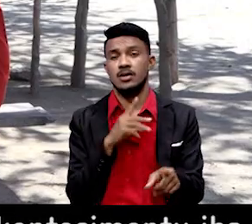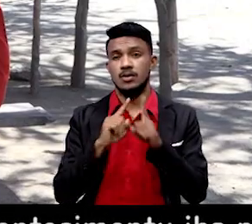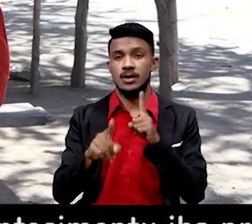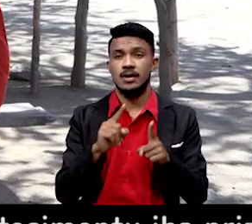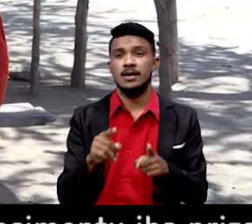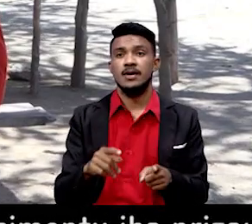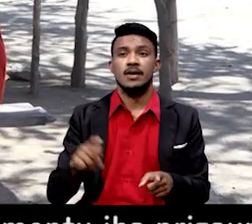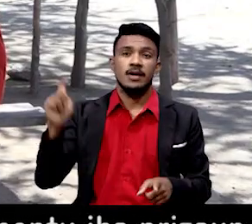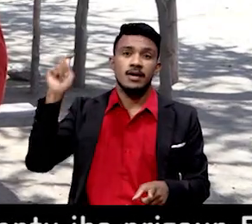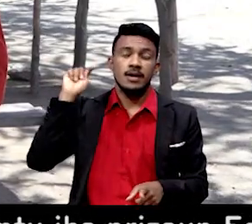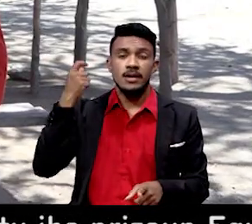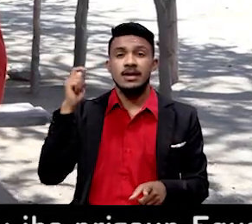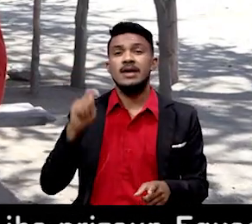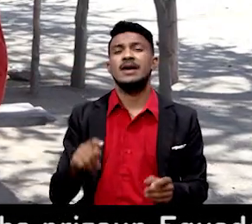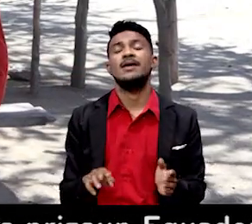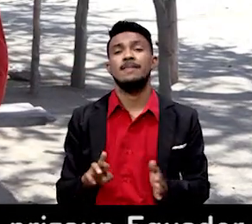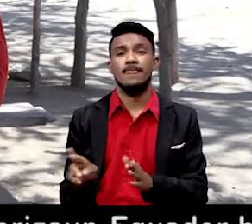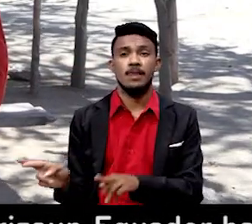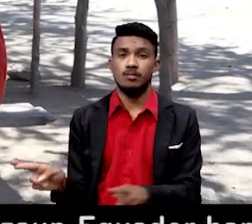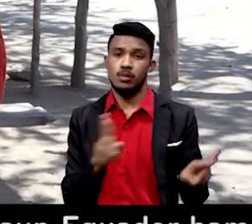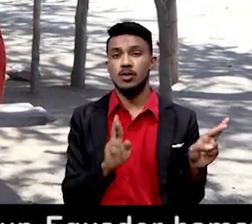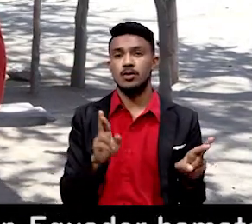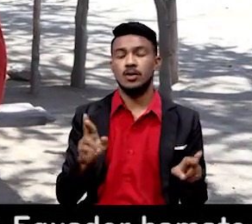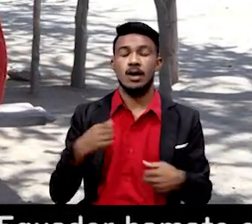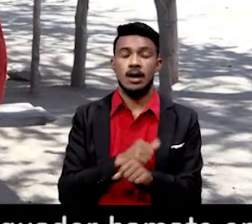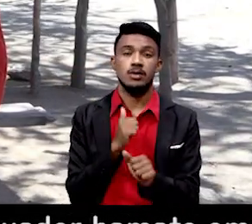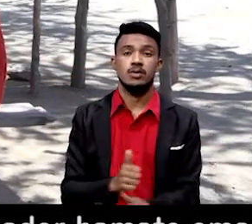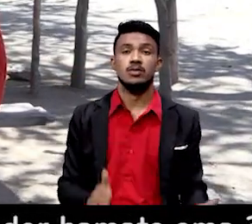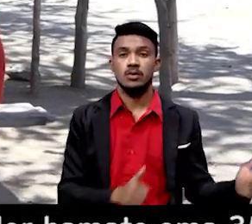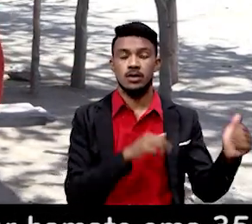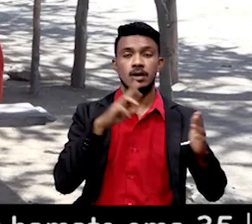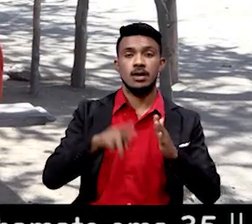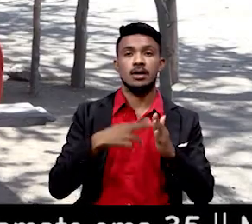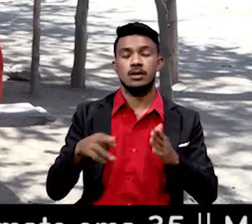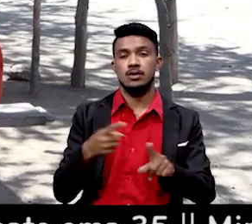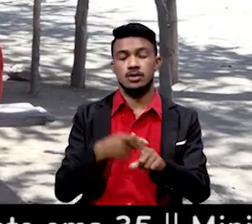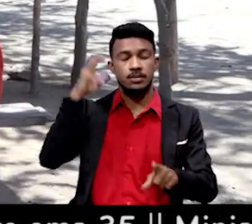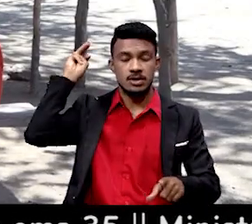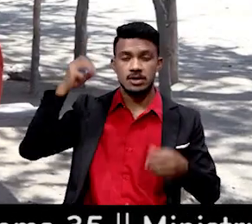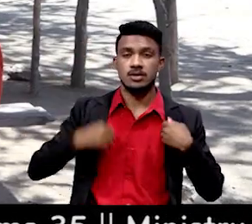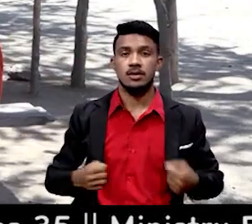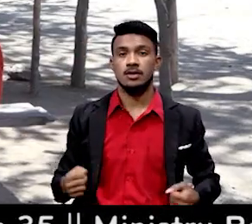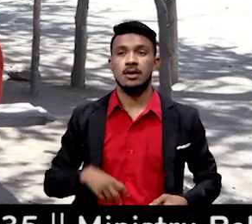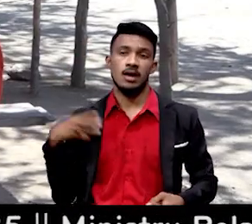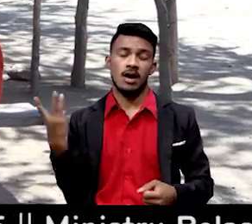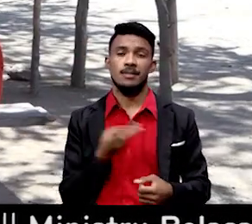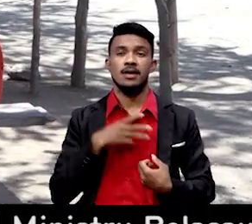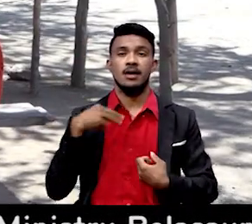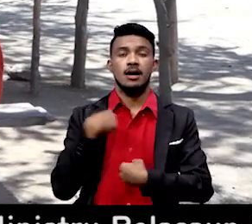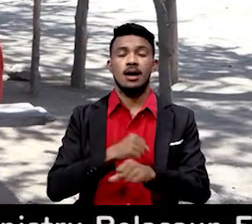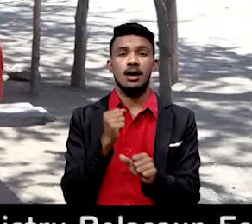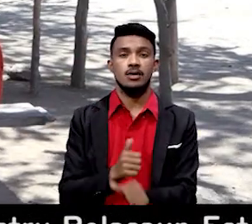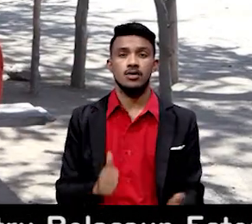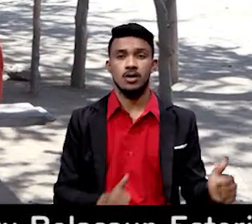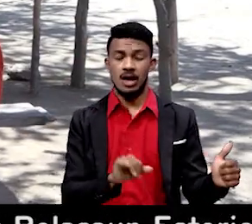qual é? A tu bela cumpri regras, sira, russi, Ministério da Saúde, ninha? A mi cumpri. O